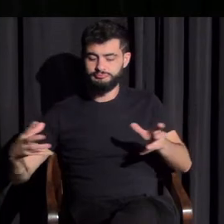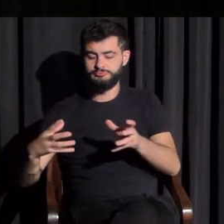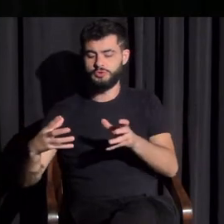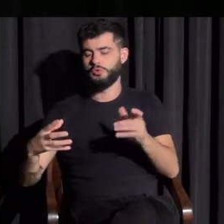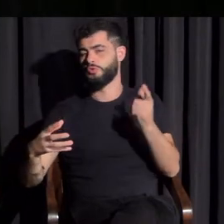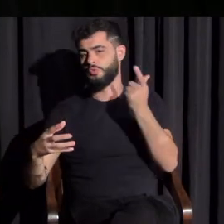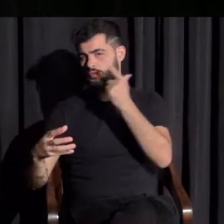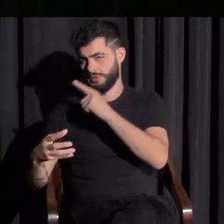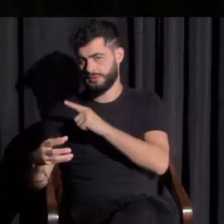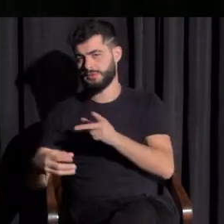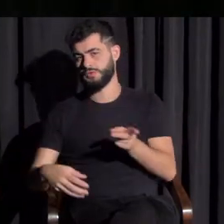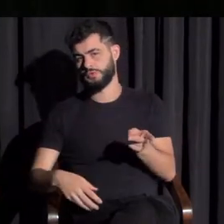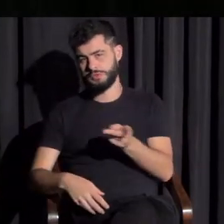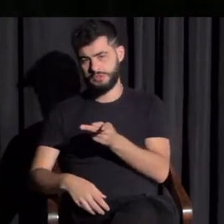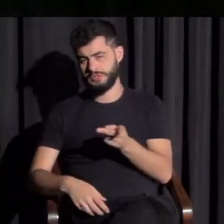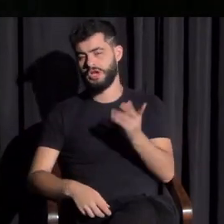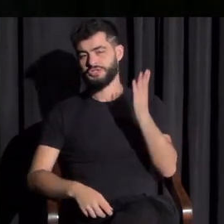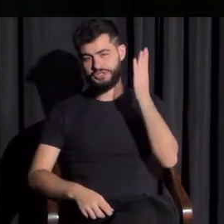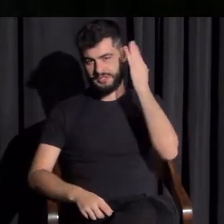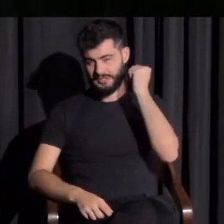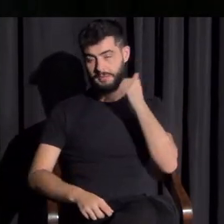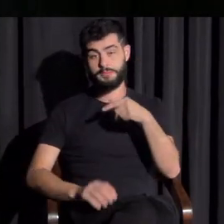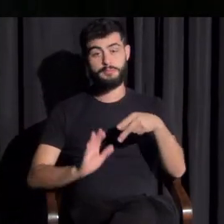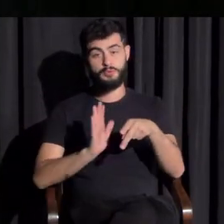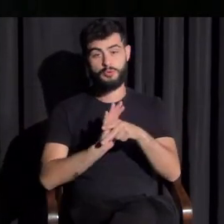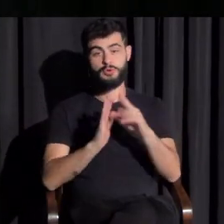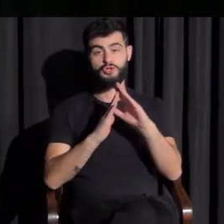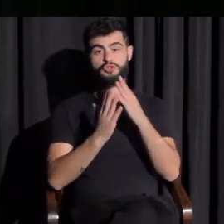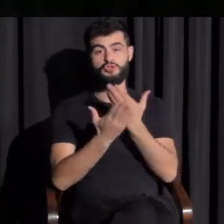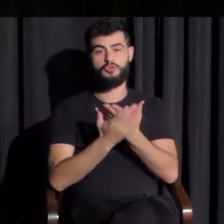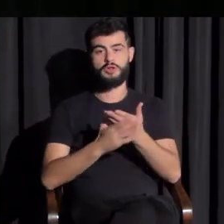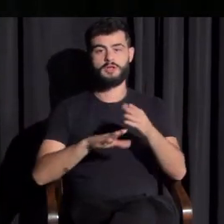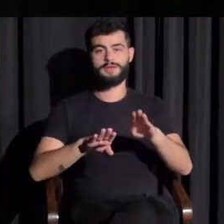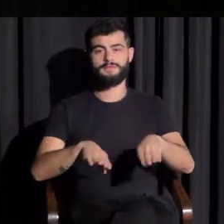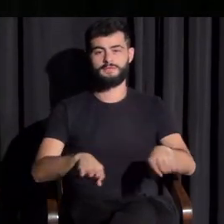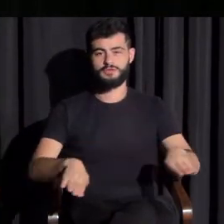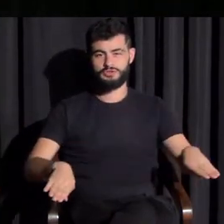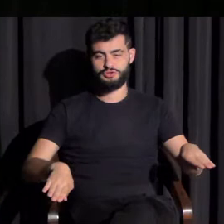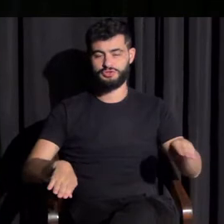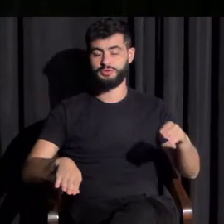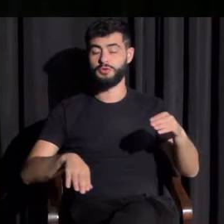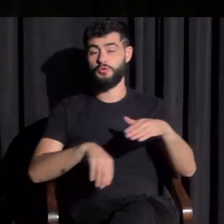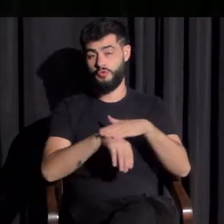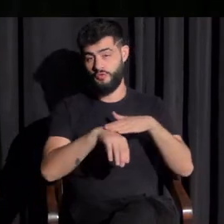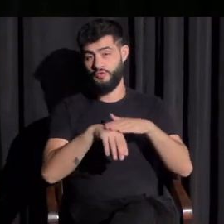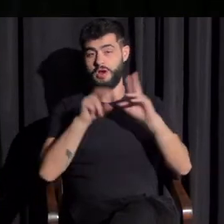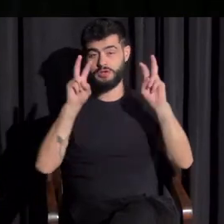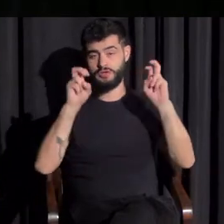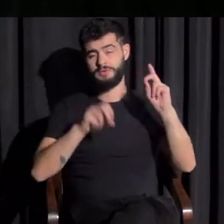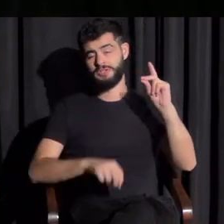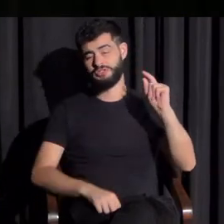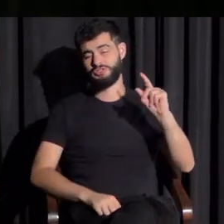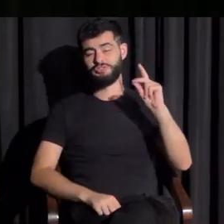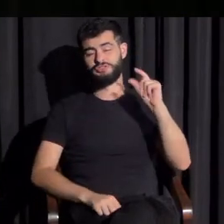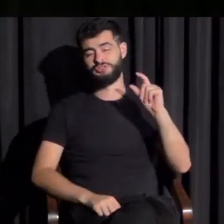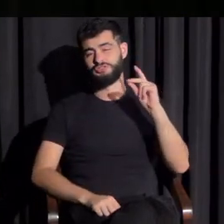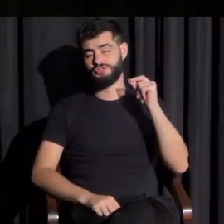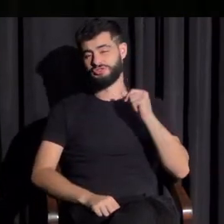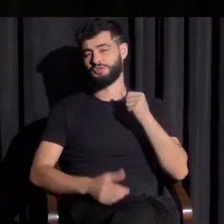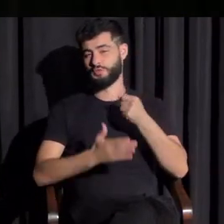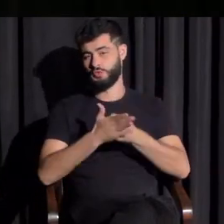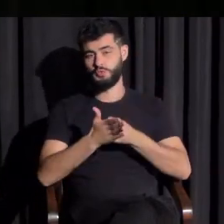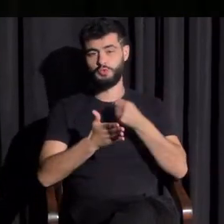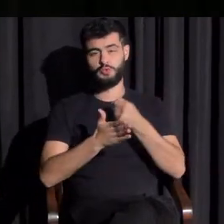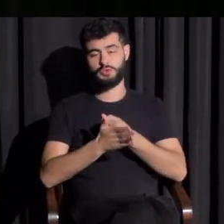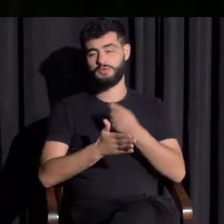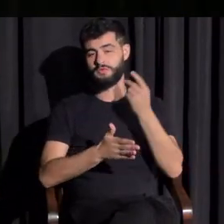área de educação infantil, particularmente, os desafios dessa relação, essa pesquisa com as crianças em luta